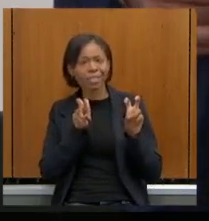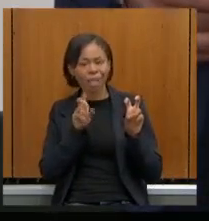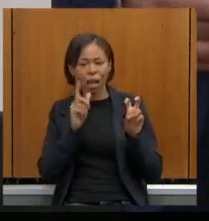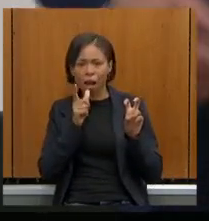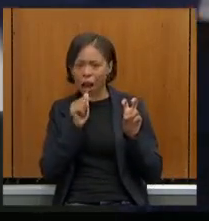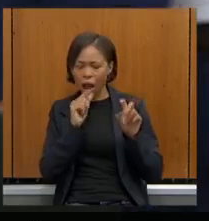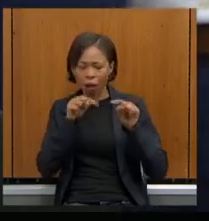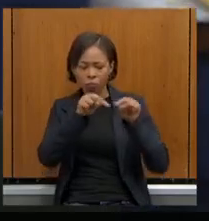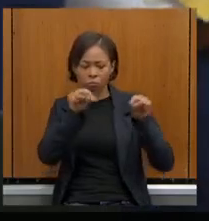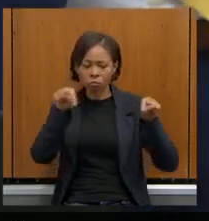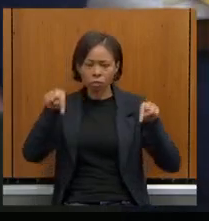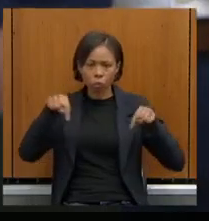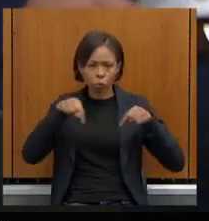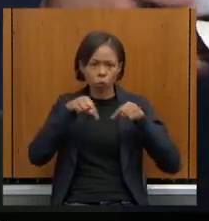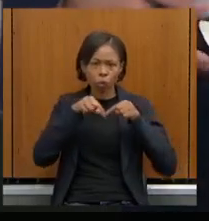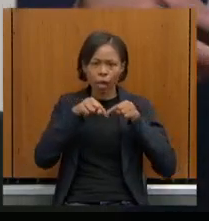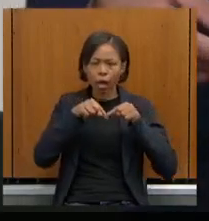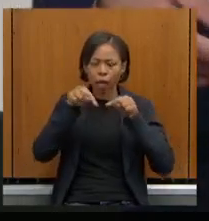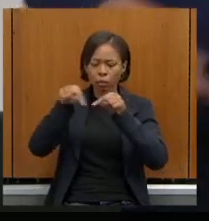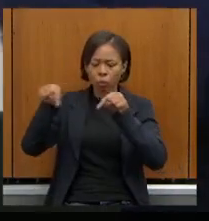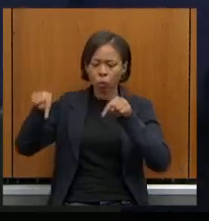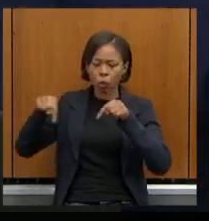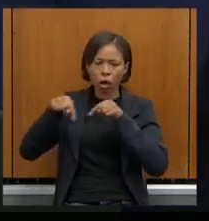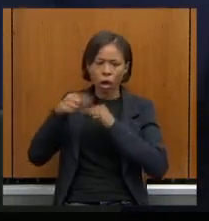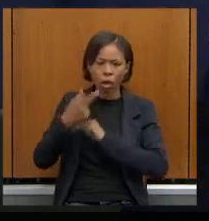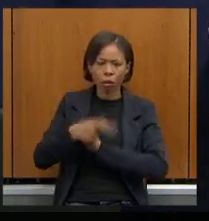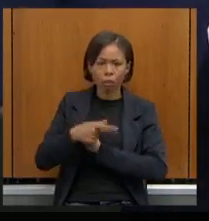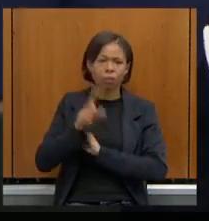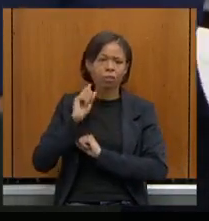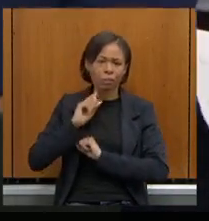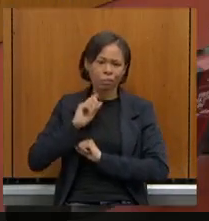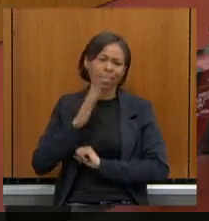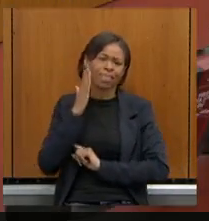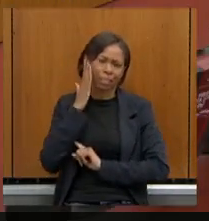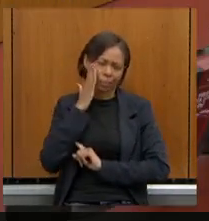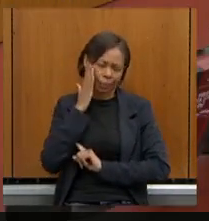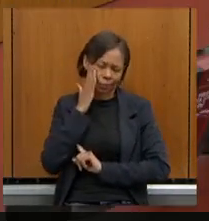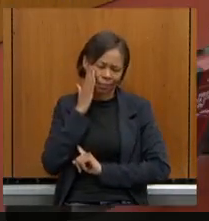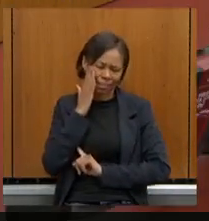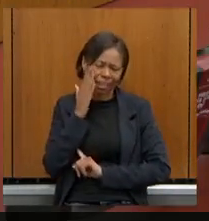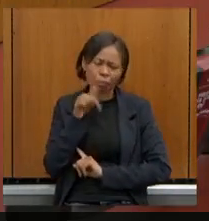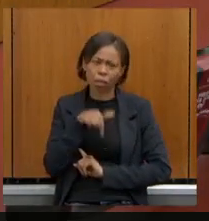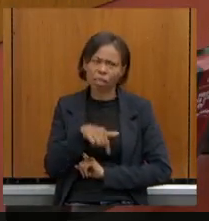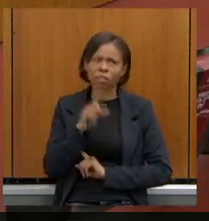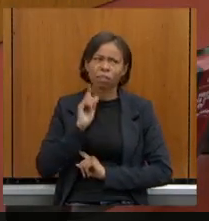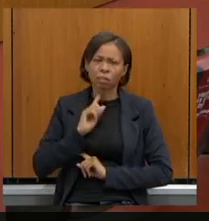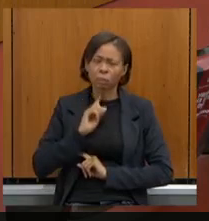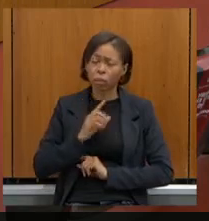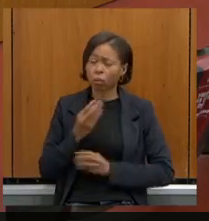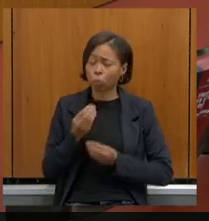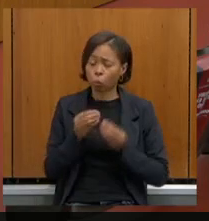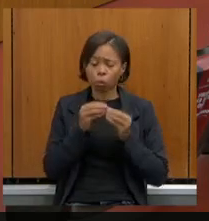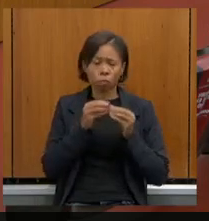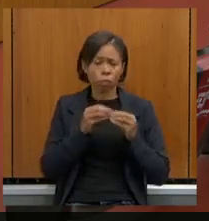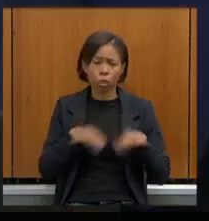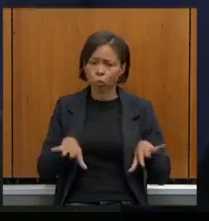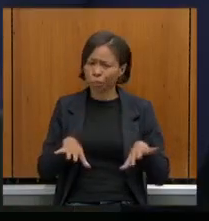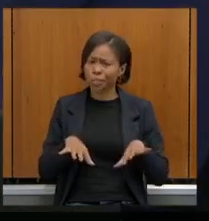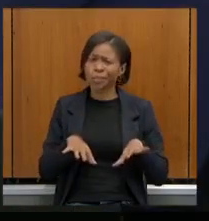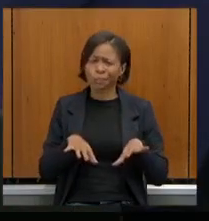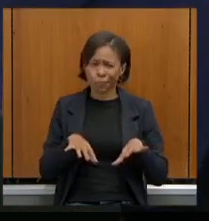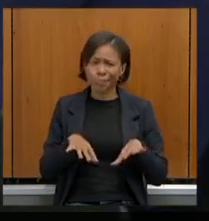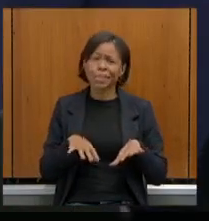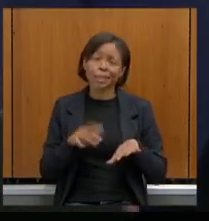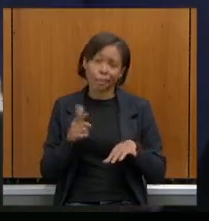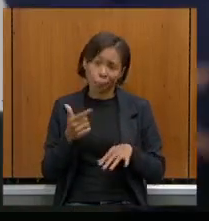nossos lagos e realmente a gente sabe do grande prejuízo que já tem causado a Minas Gerais e os prejuízos